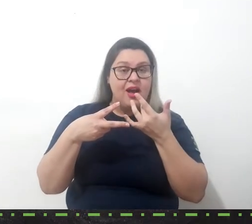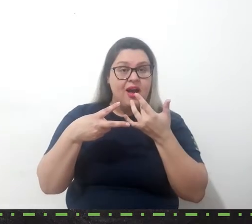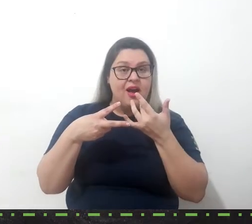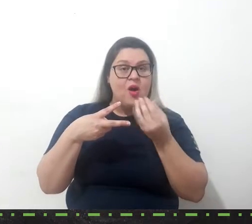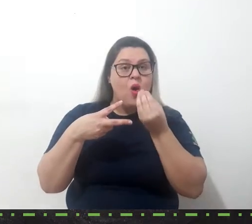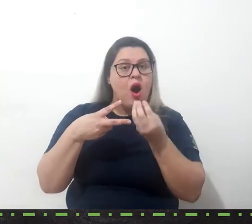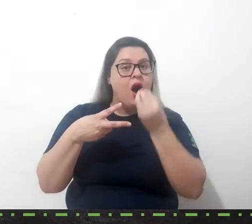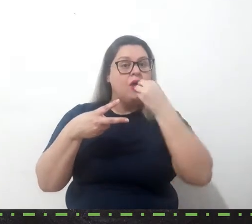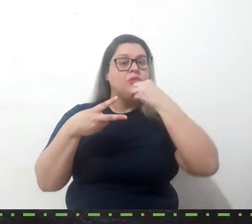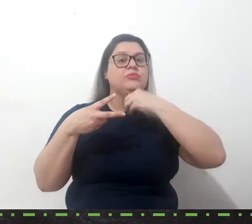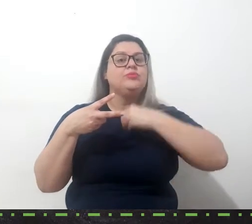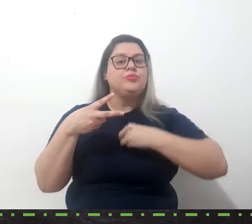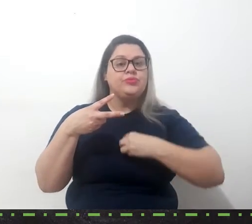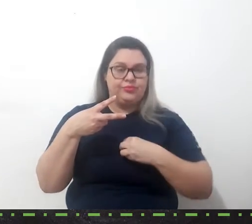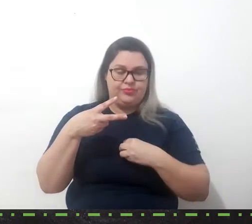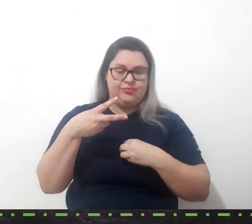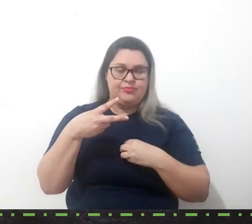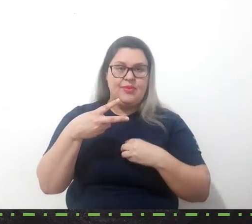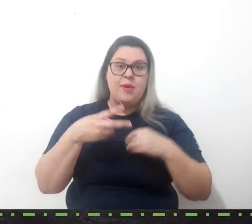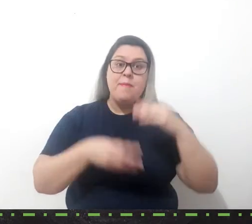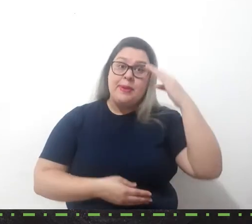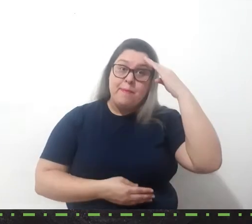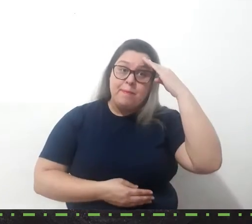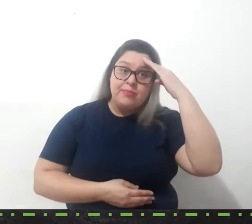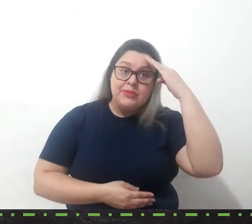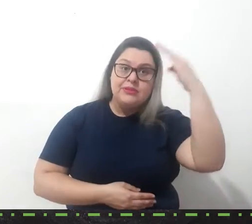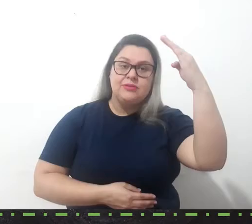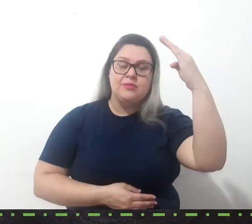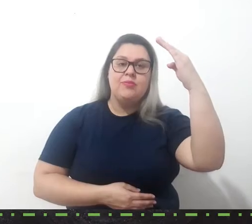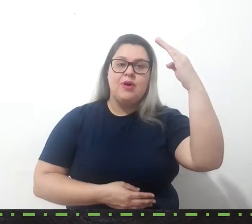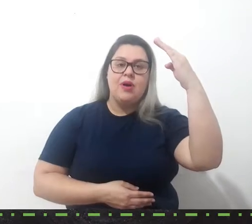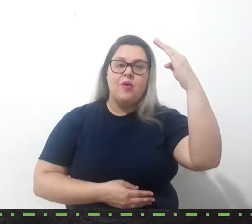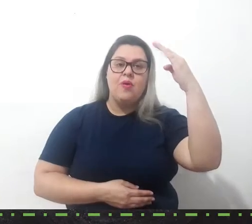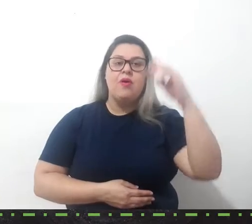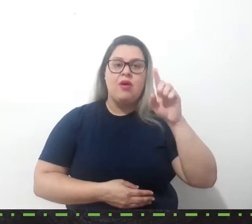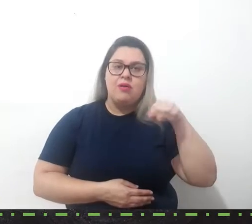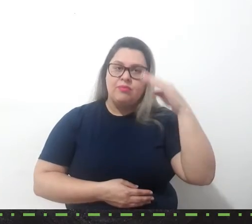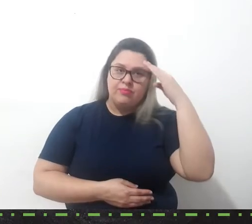ato de engolir. Mas a principal dela